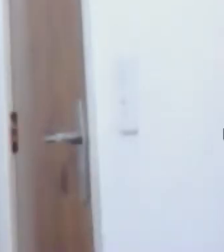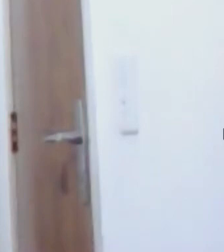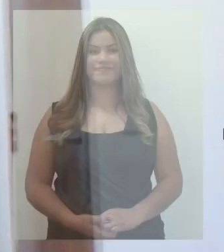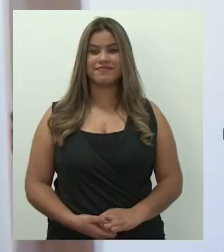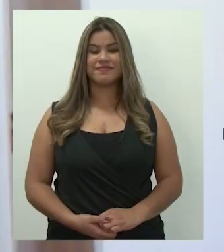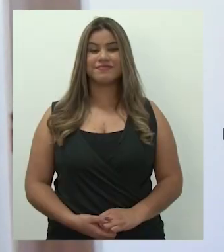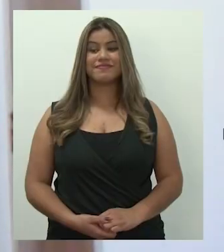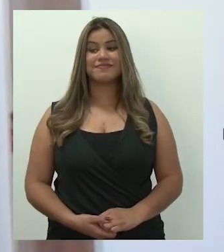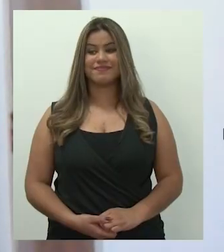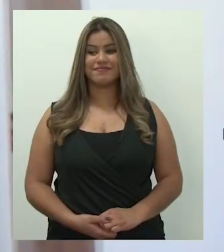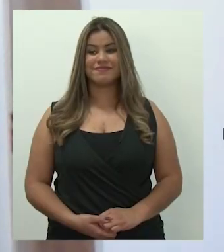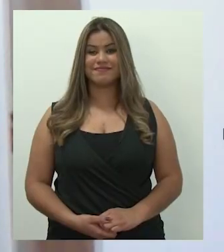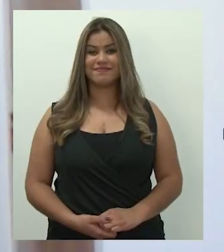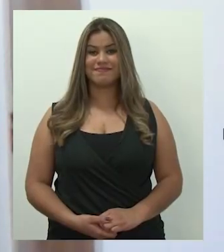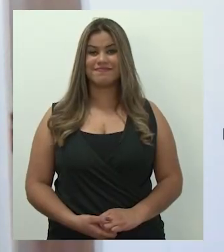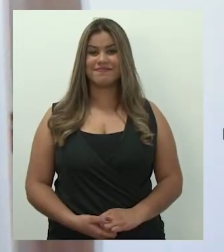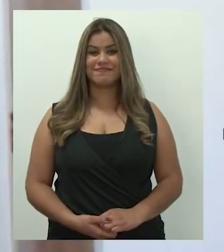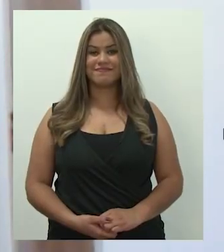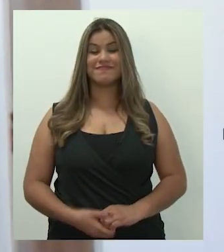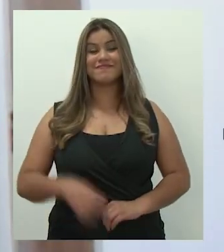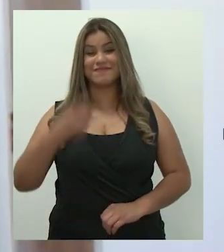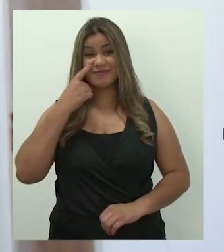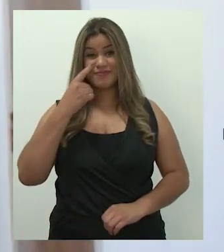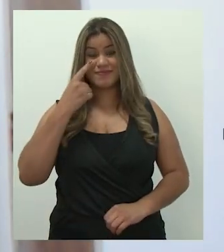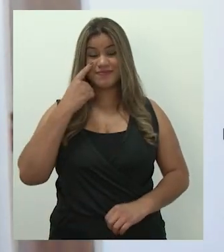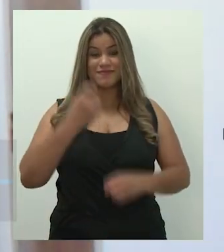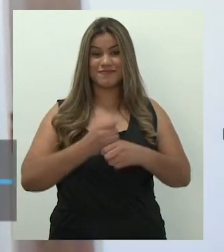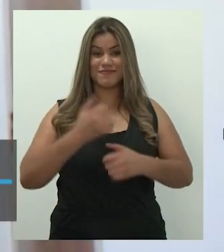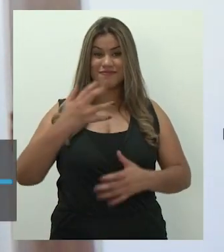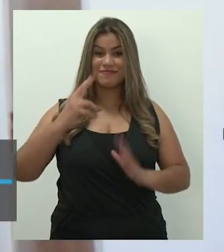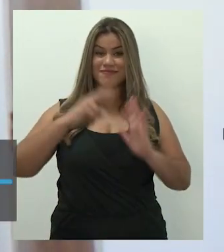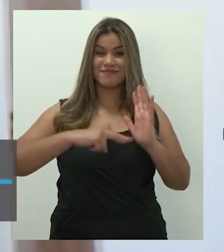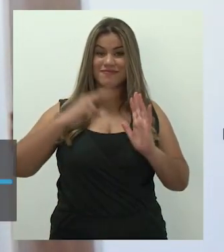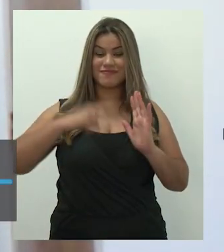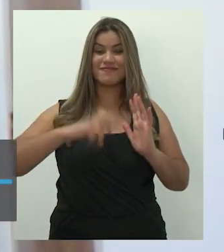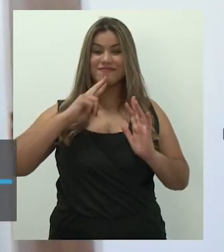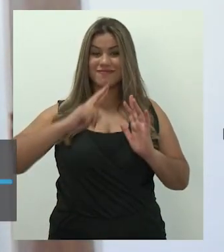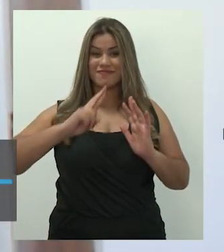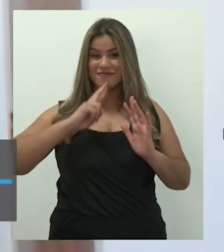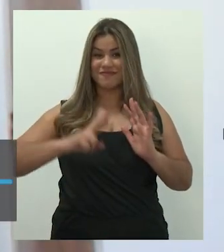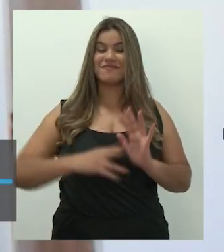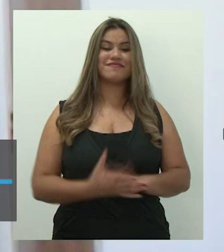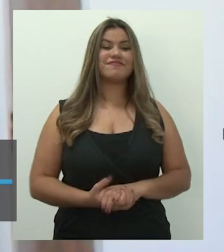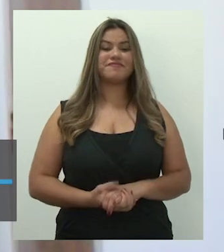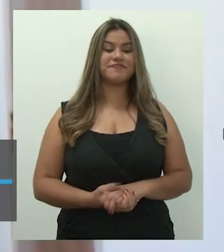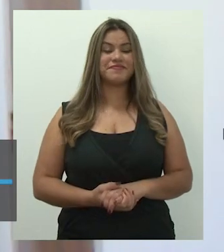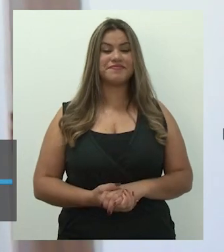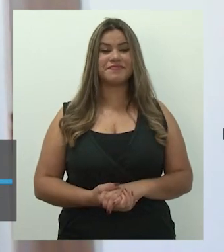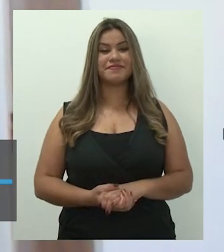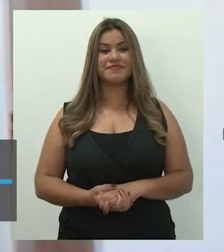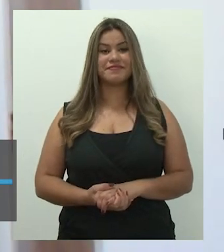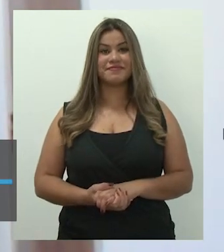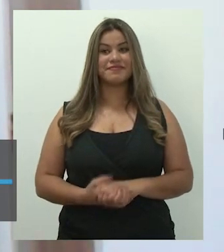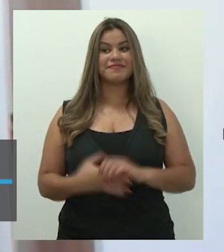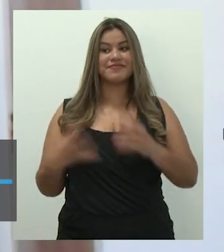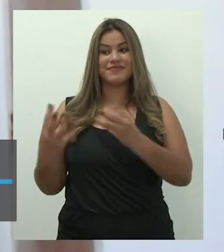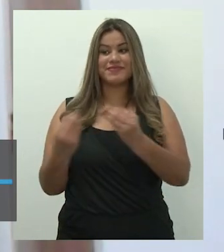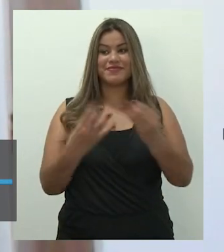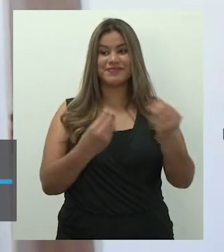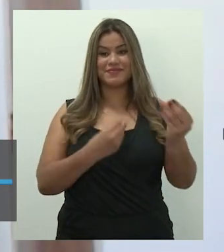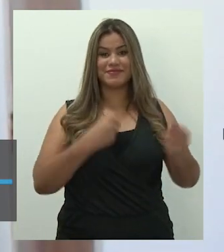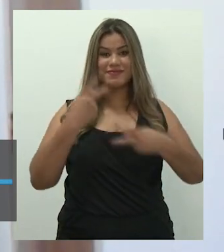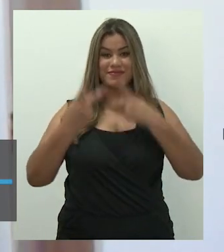Vamos lá? Vamos à leitura do nosso chat, vamos lá? Então, olha só, muitos falaram